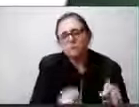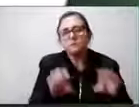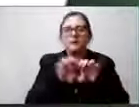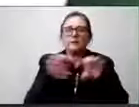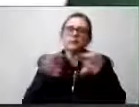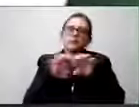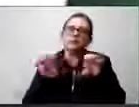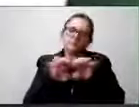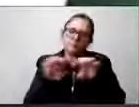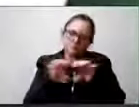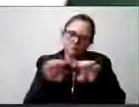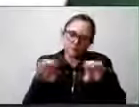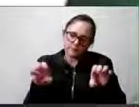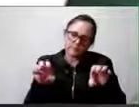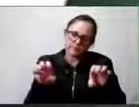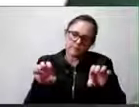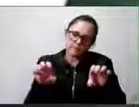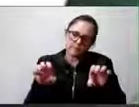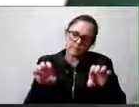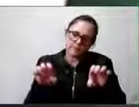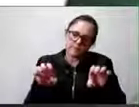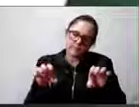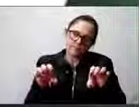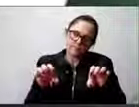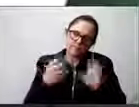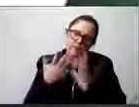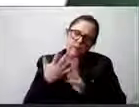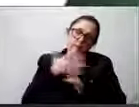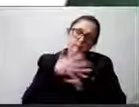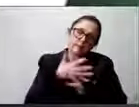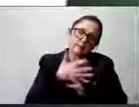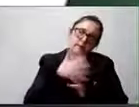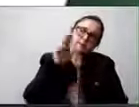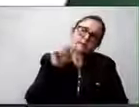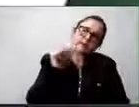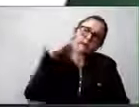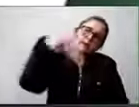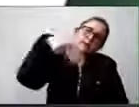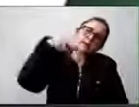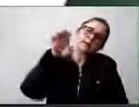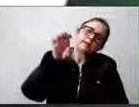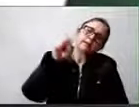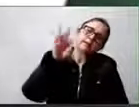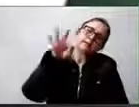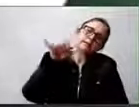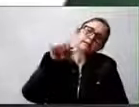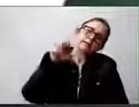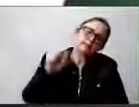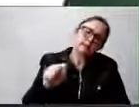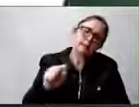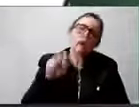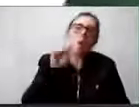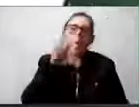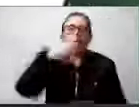articulação temporomandibular pela anestesia, pelo procedimento ou pela necessidade de querer